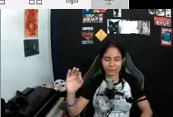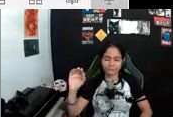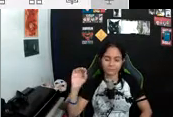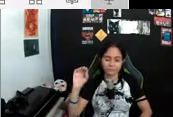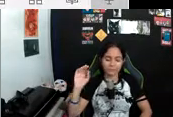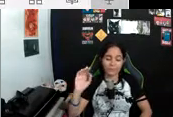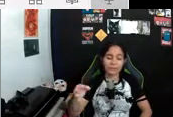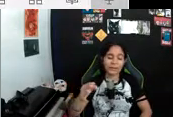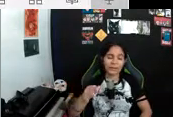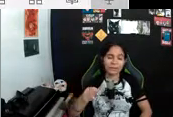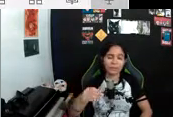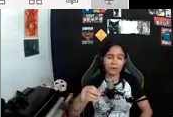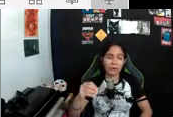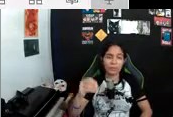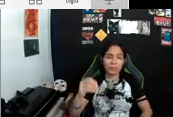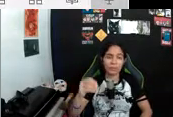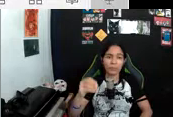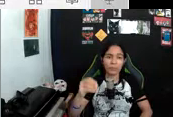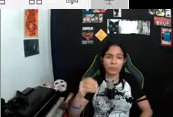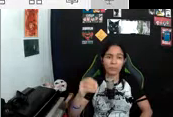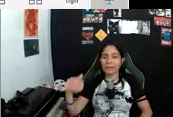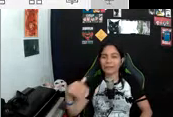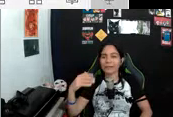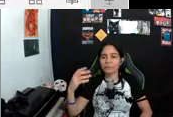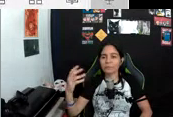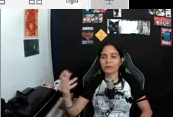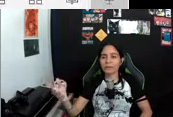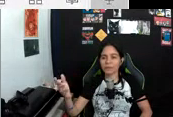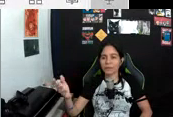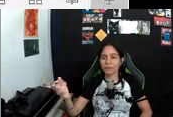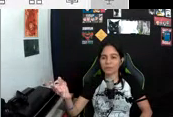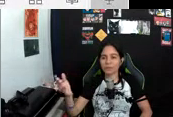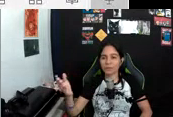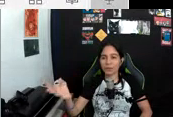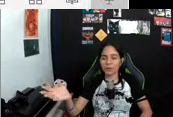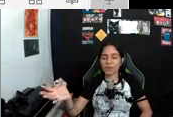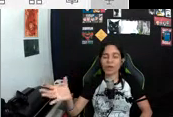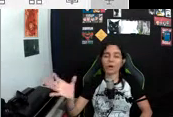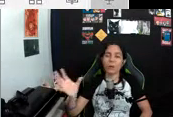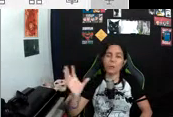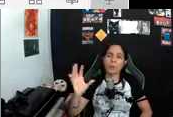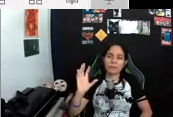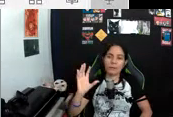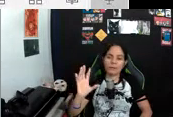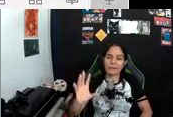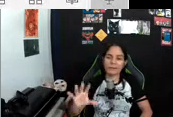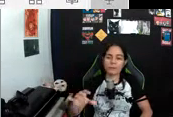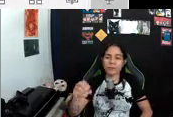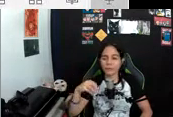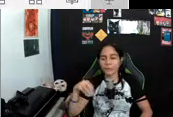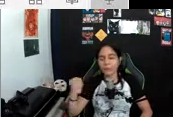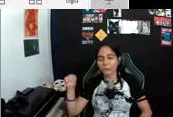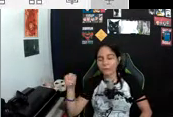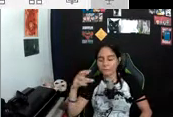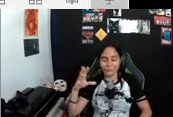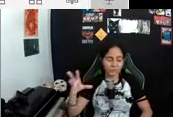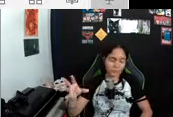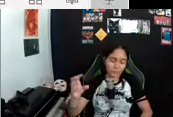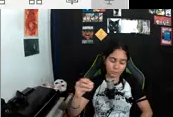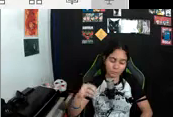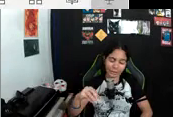ficar igualzinho. Dessa forma, acontece muitas vezes do que o paciente, quando o